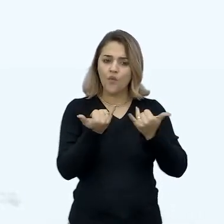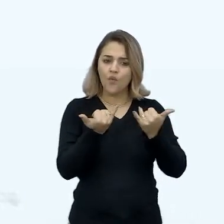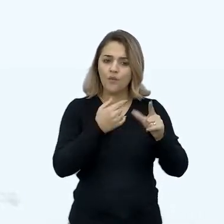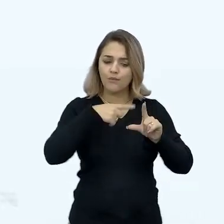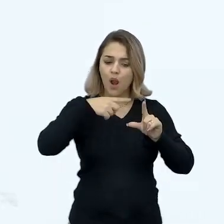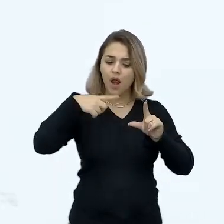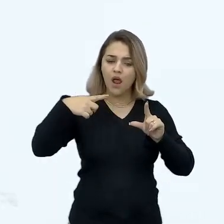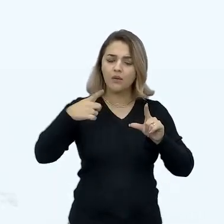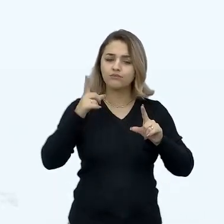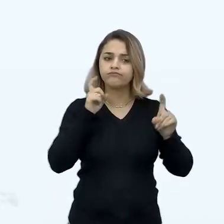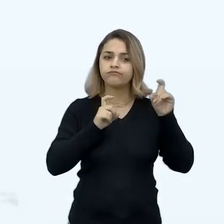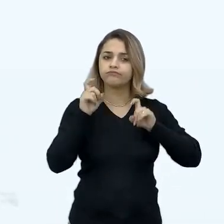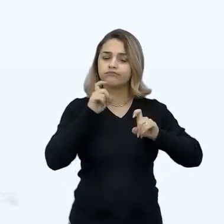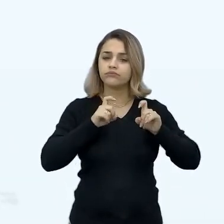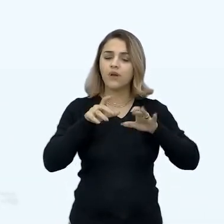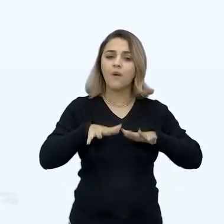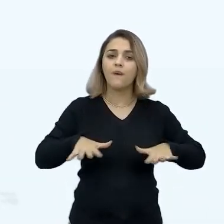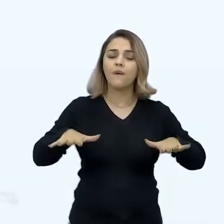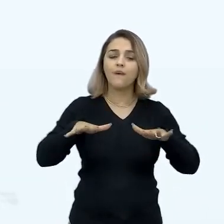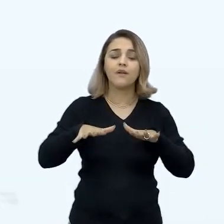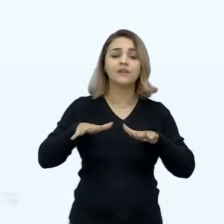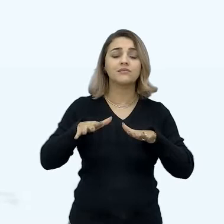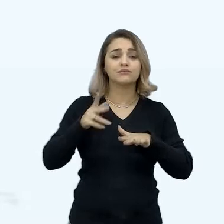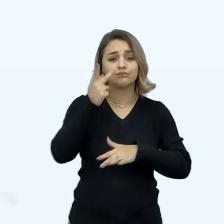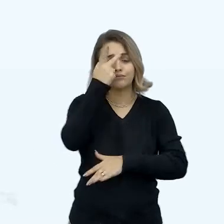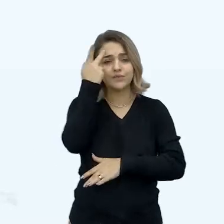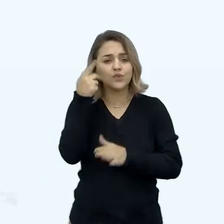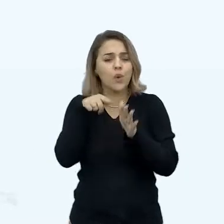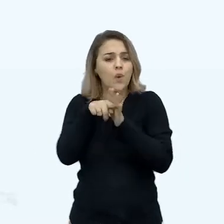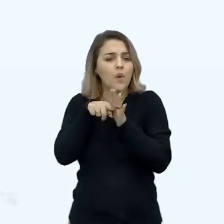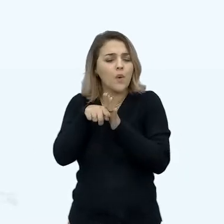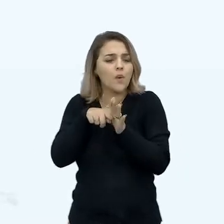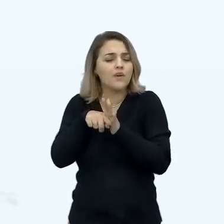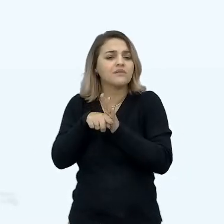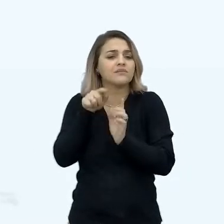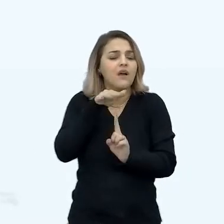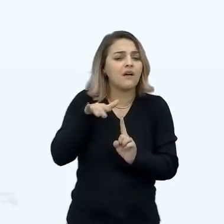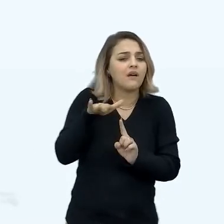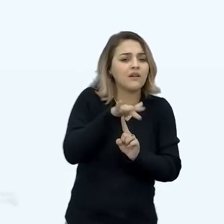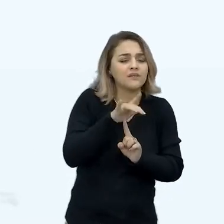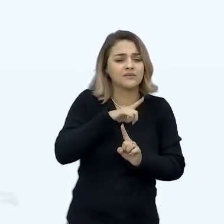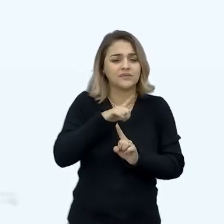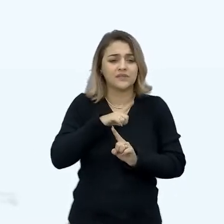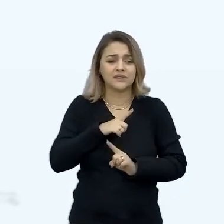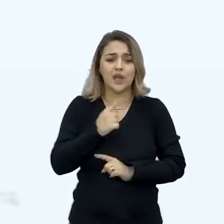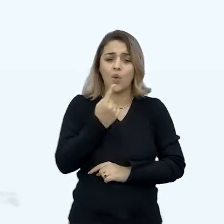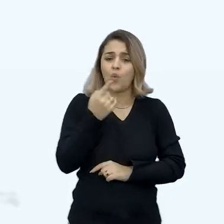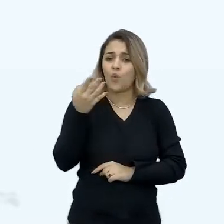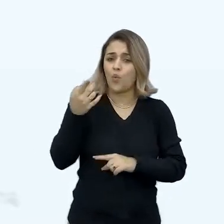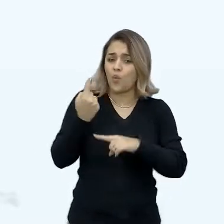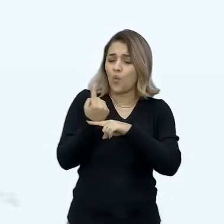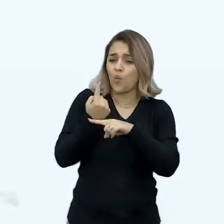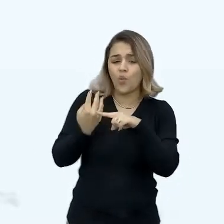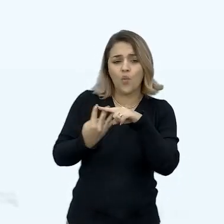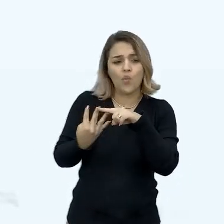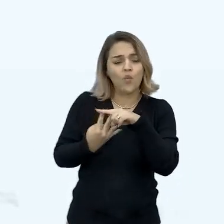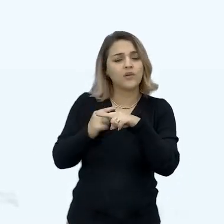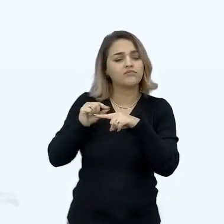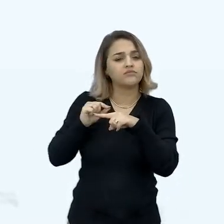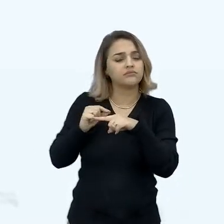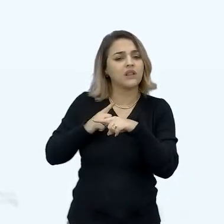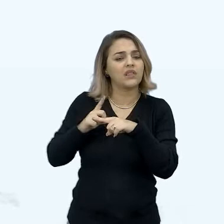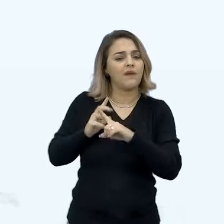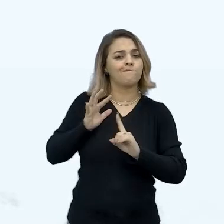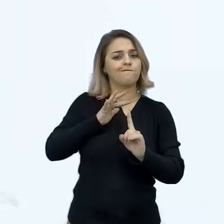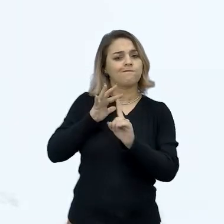autoridades e ambientalistas. Apenas 1/4 dos solos da Terra está livre de forma significativa dos impactos das atividades